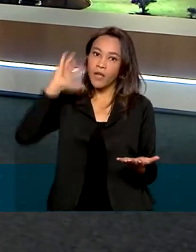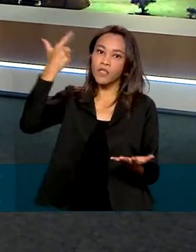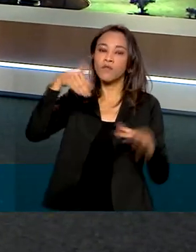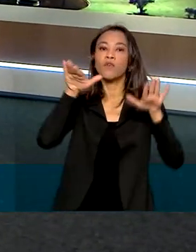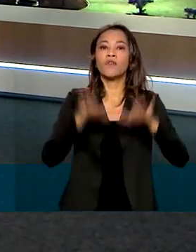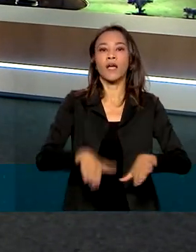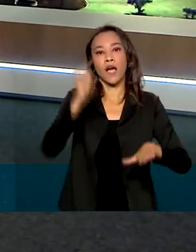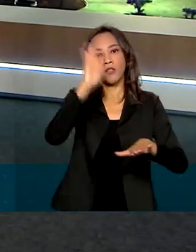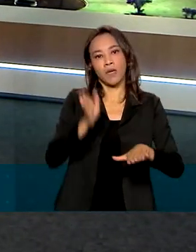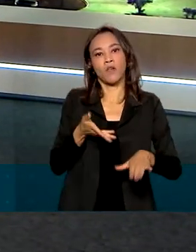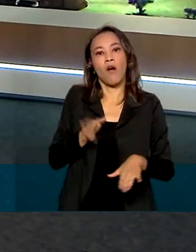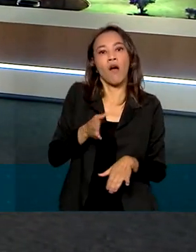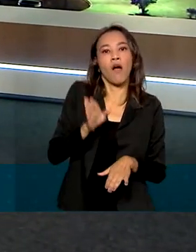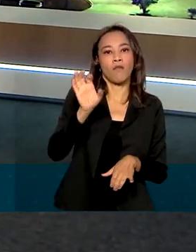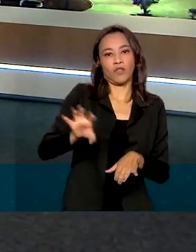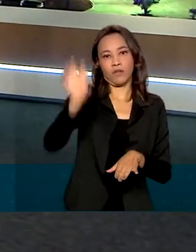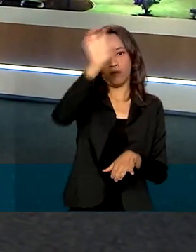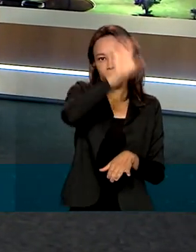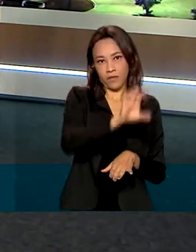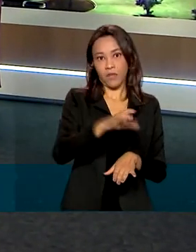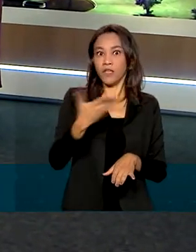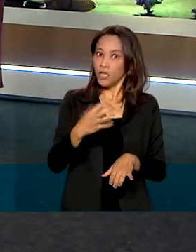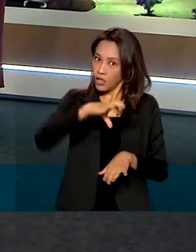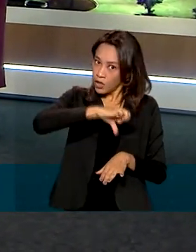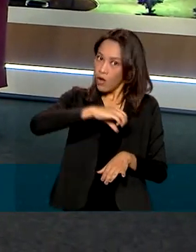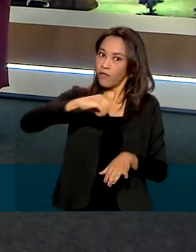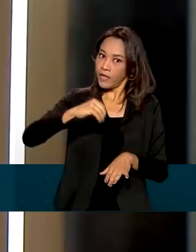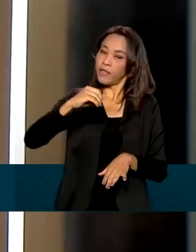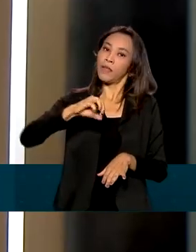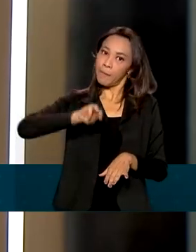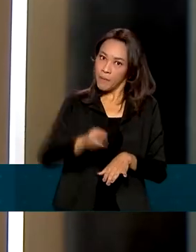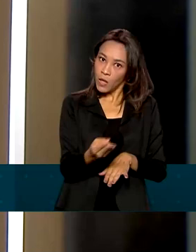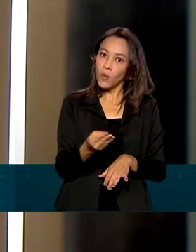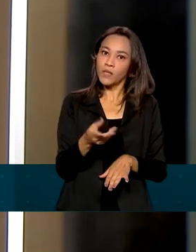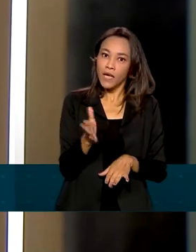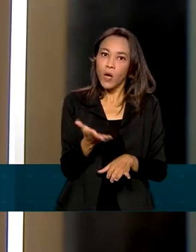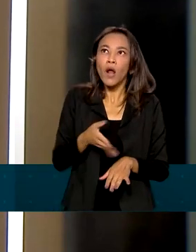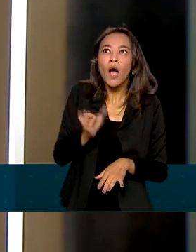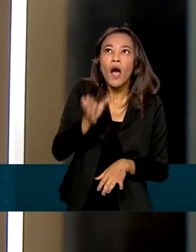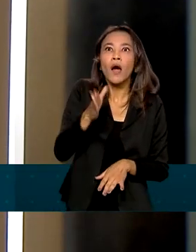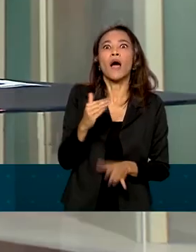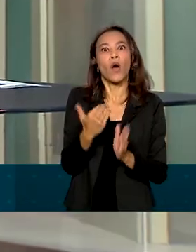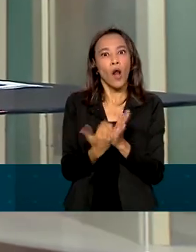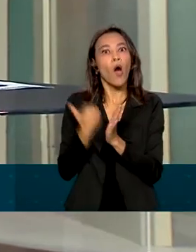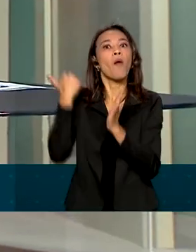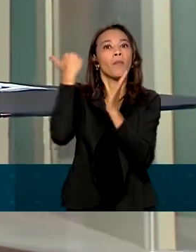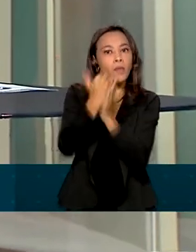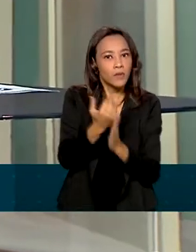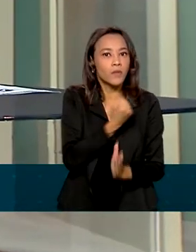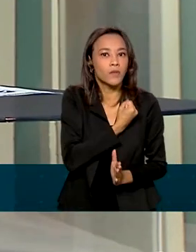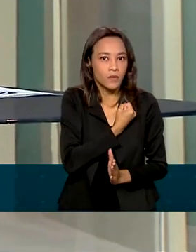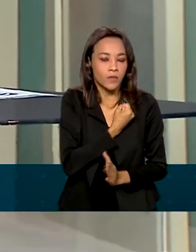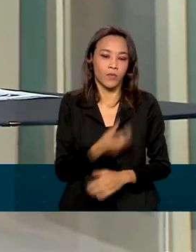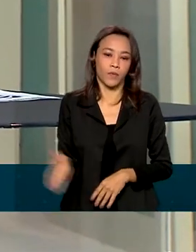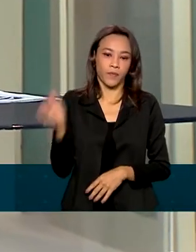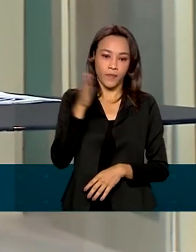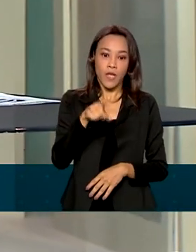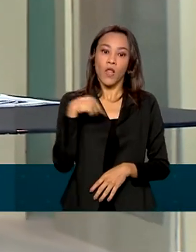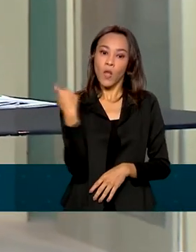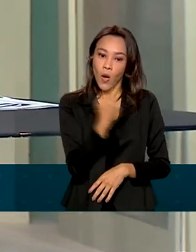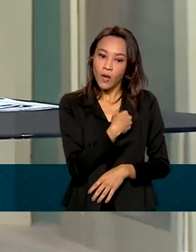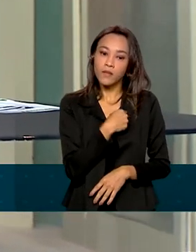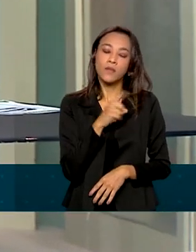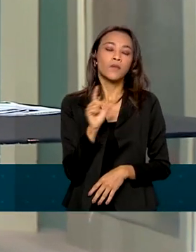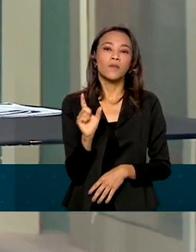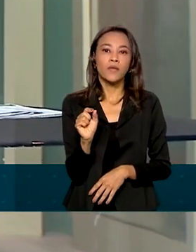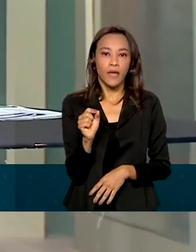dentro do Brasil Fora as 90 milhões de brasileiros que já viajava aqui dentro e agora tô mais intensamente o plano principal agente fidelizar esse